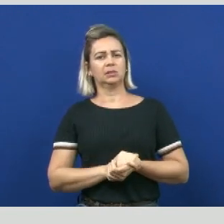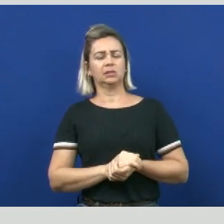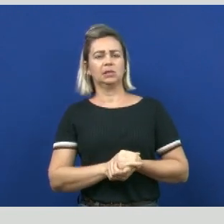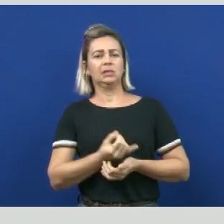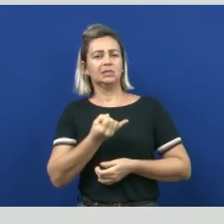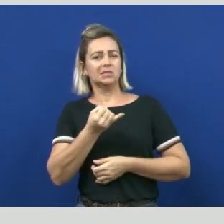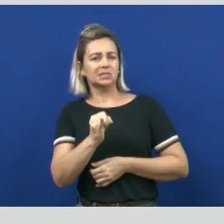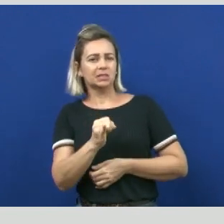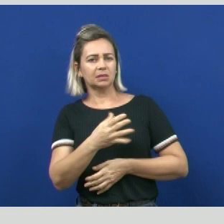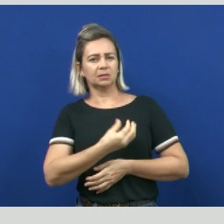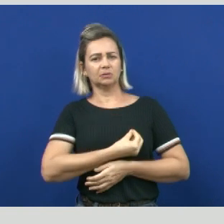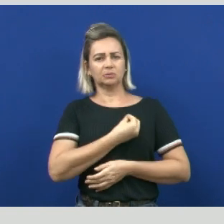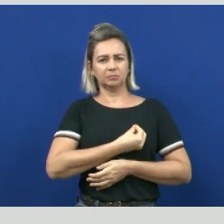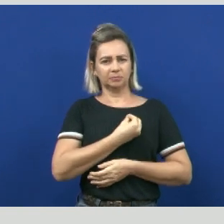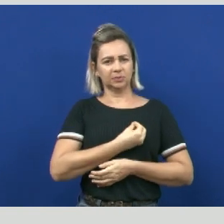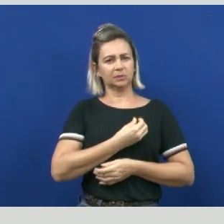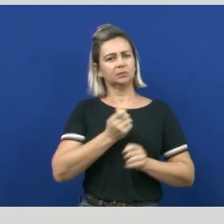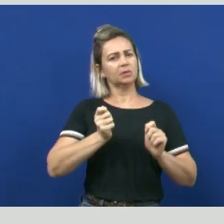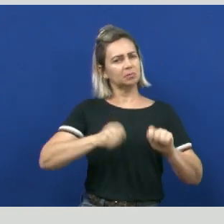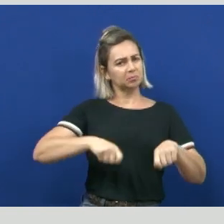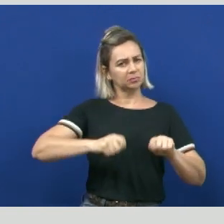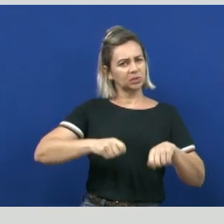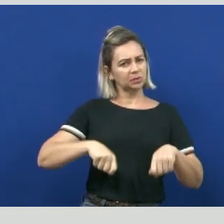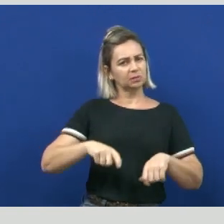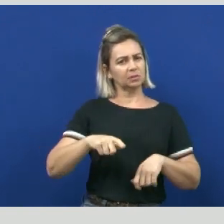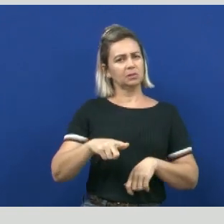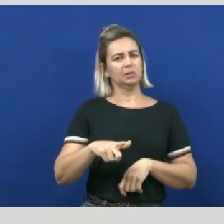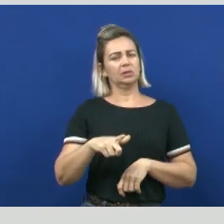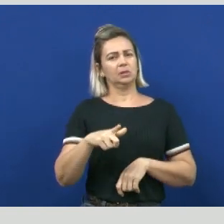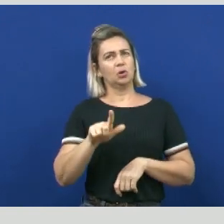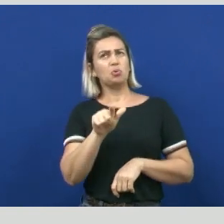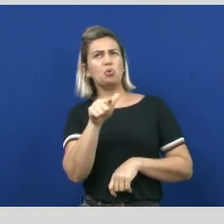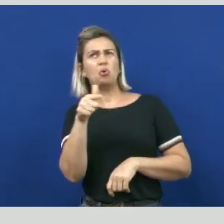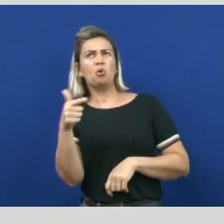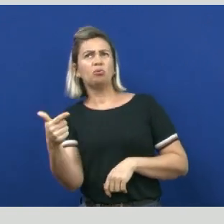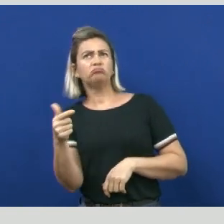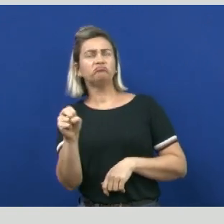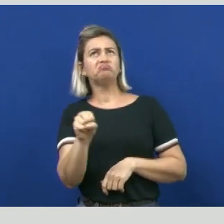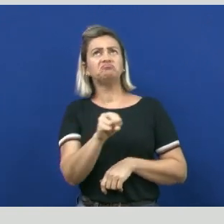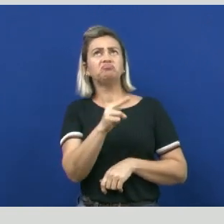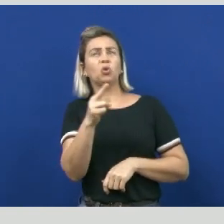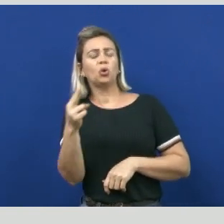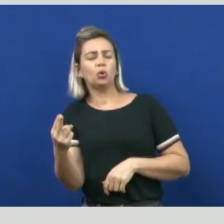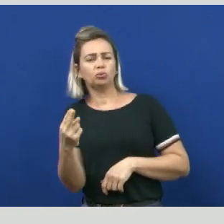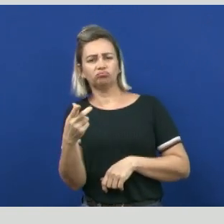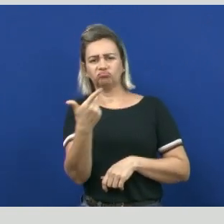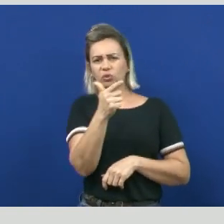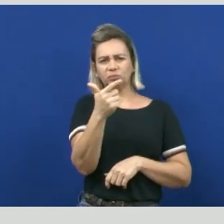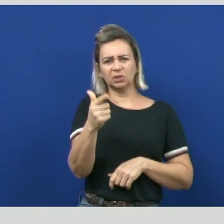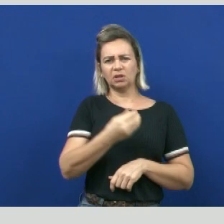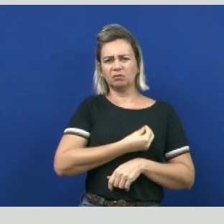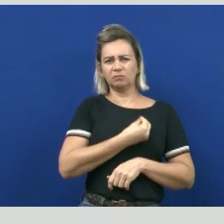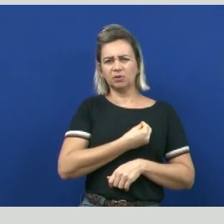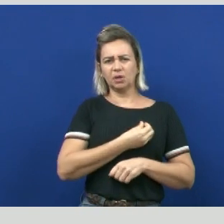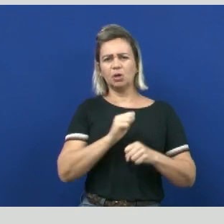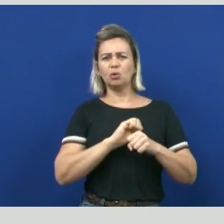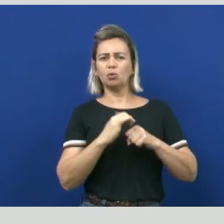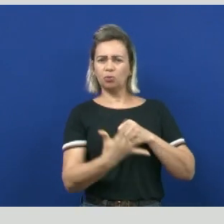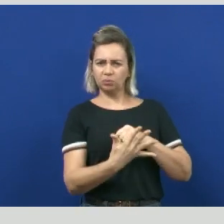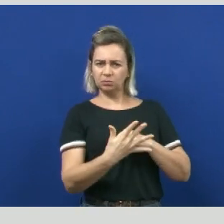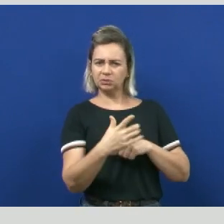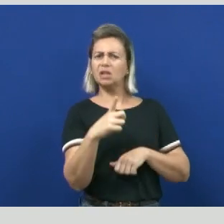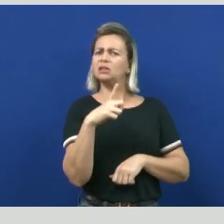vírus são seres vivos ou seres não vivos. Bom, a gente tem aí a questão do coronavírus. Será que o